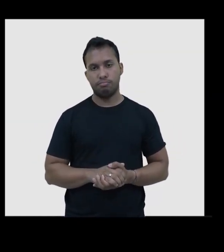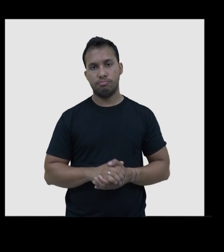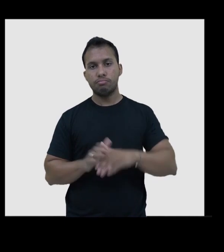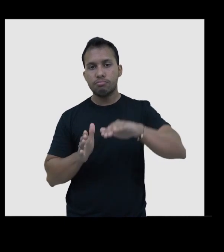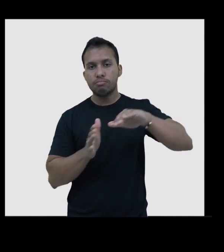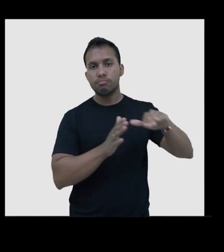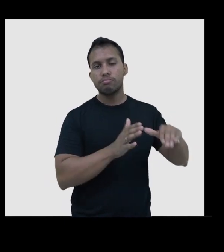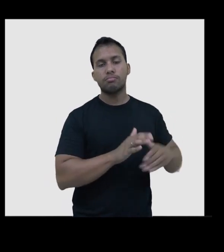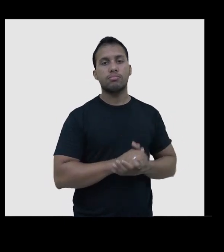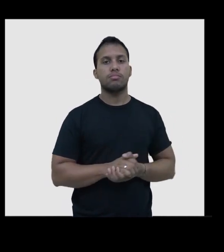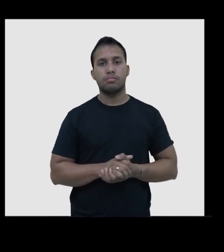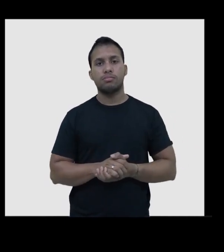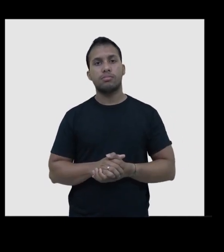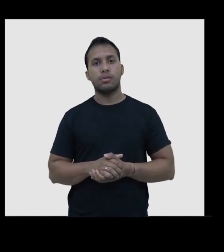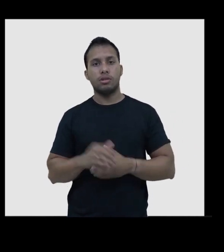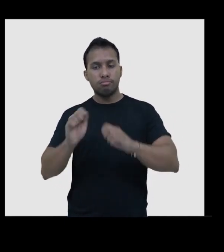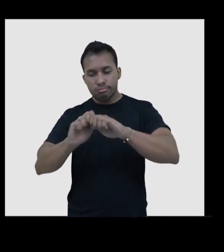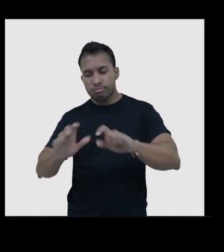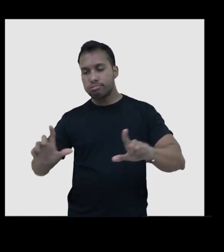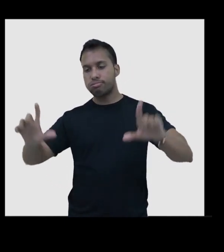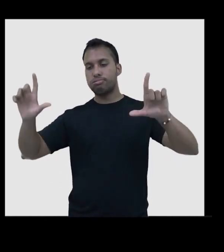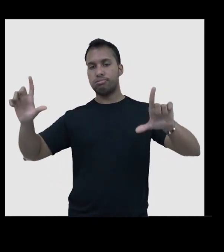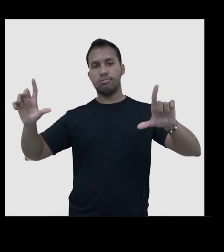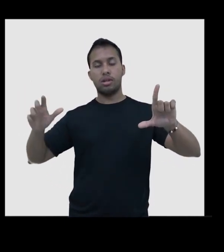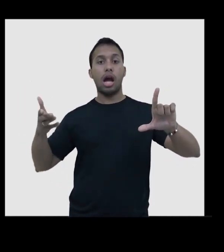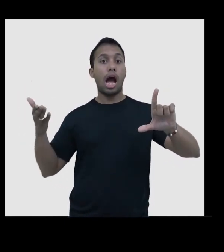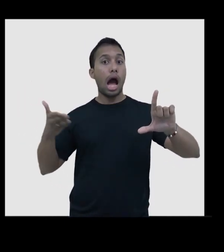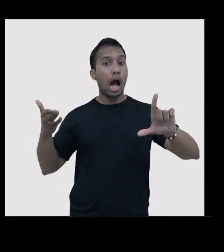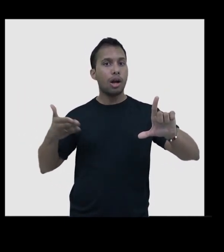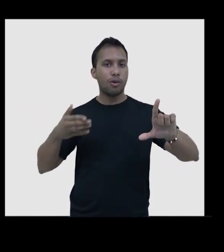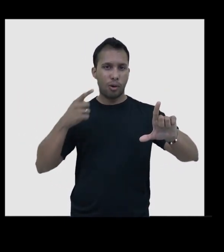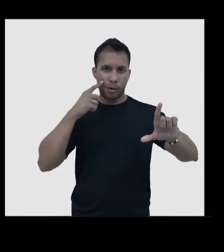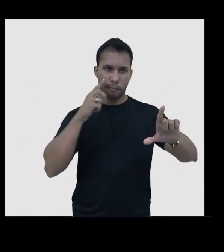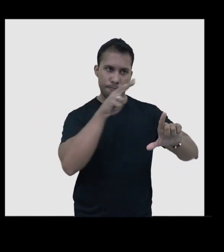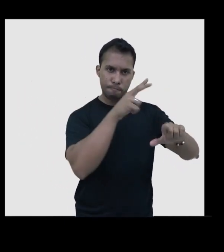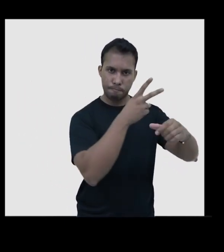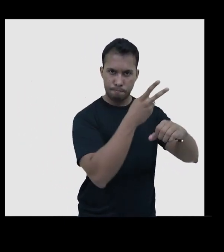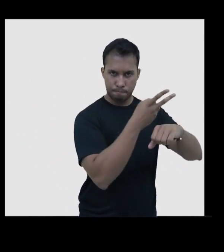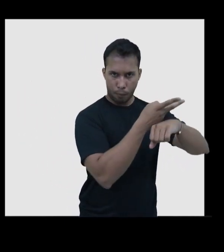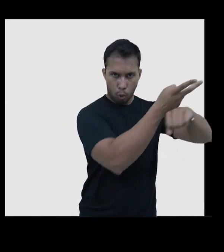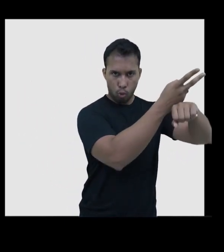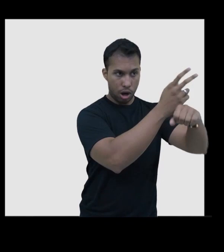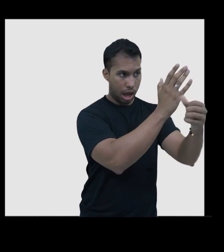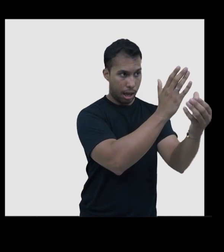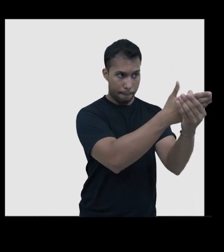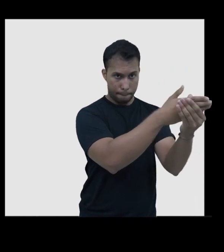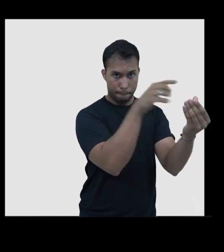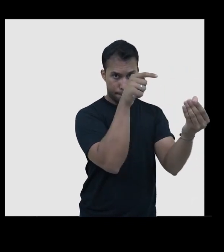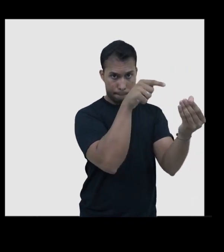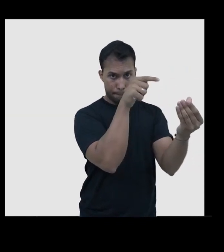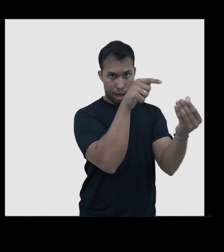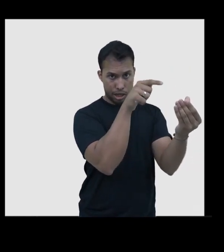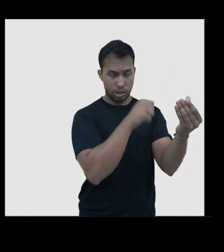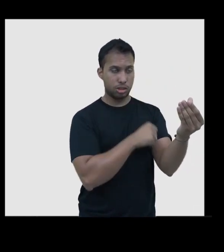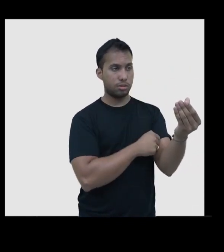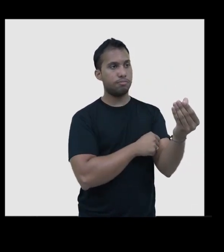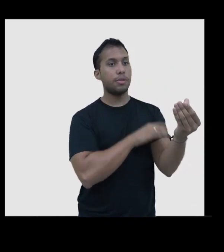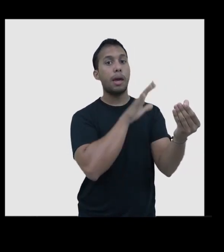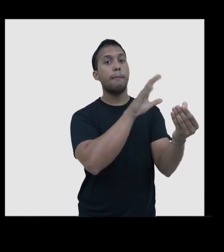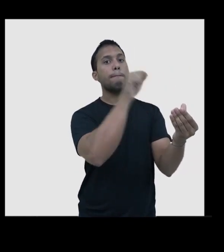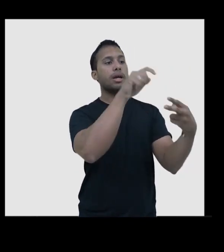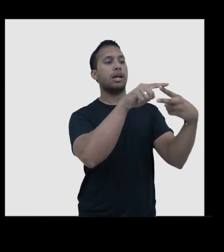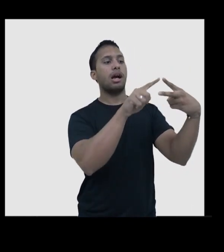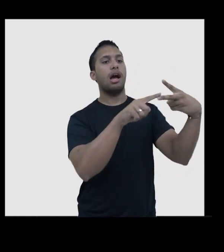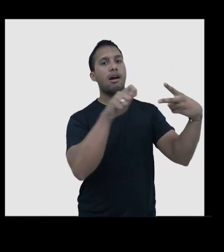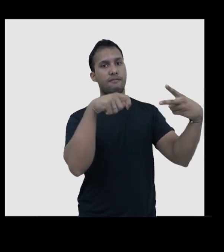Bom, então o primeiro passo, a gente vai importar os nossos arquivos que estão lá na pasta para a gente trabalhar com eles aqui no Premiere, né? Bom, então nós